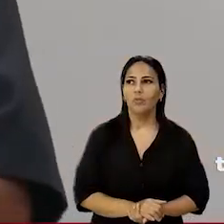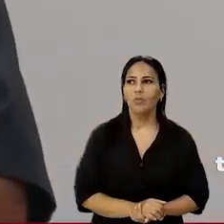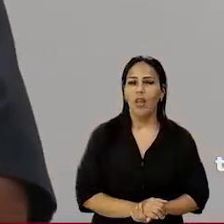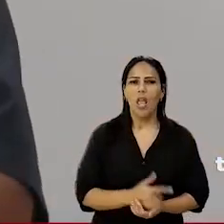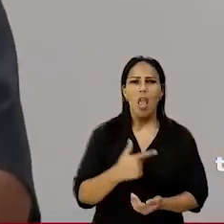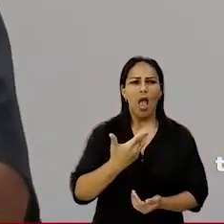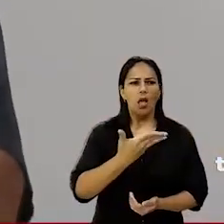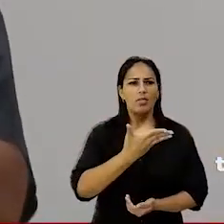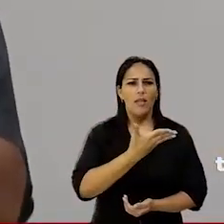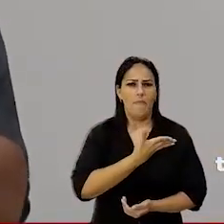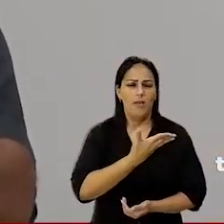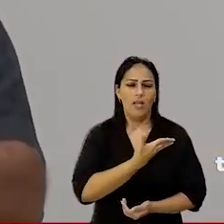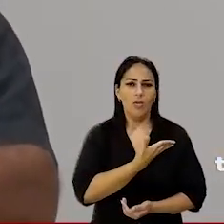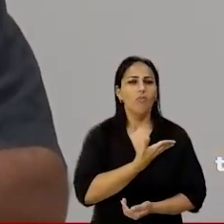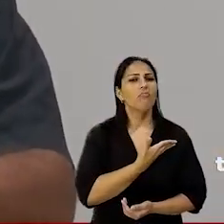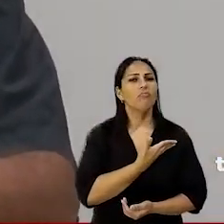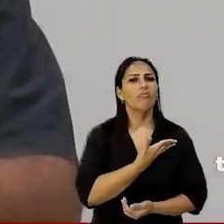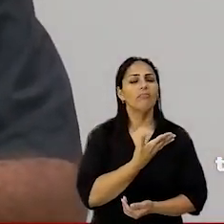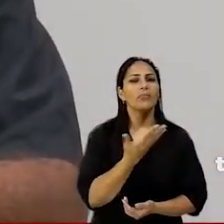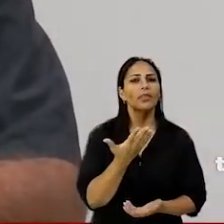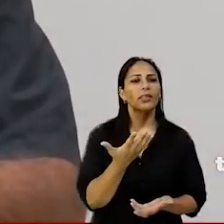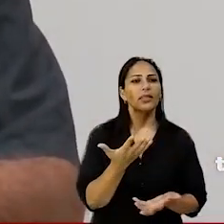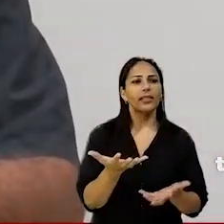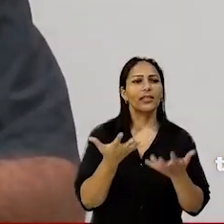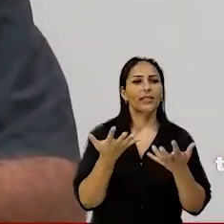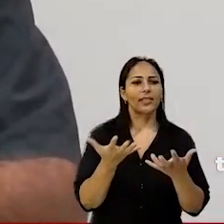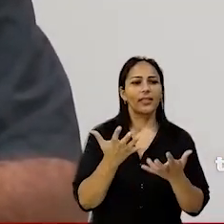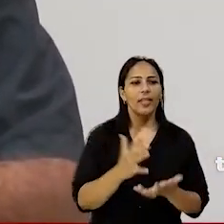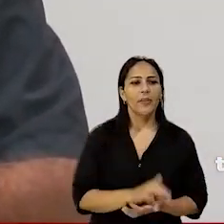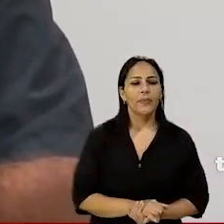amigos... Eu quero